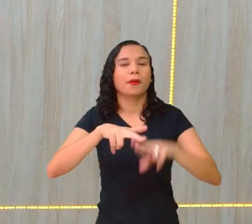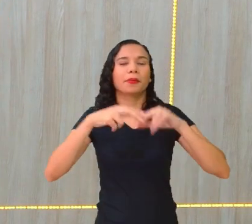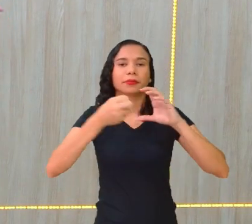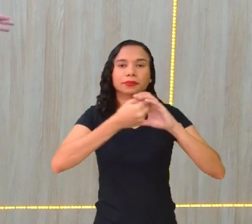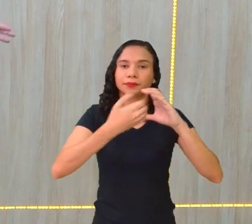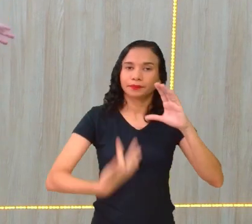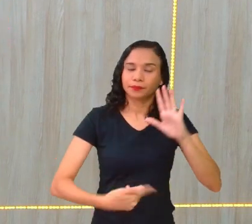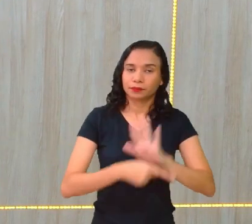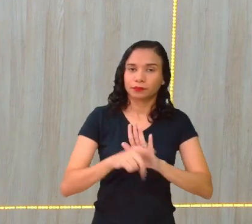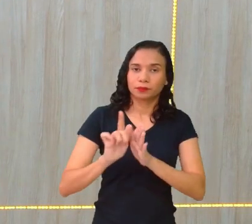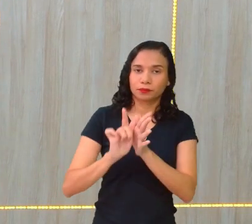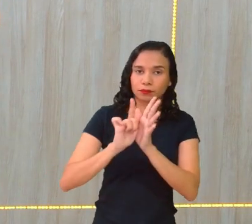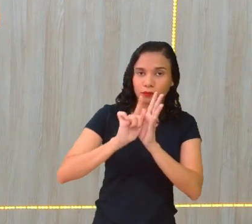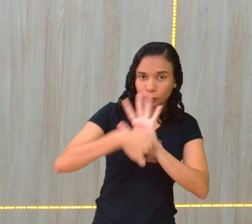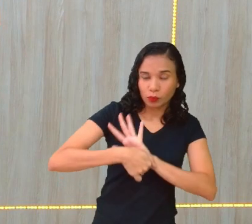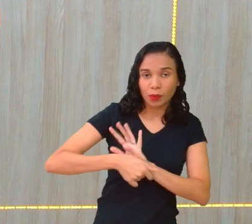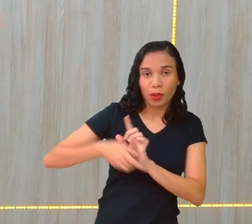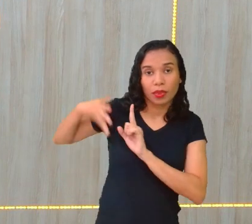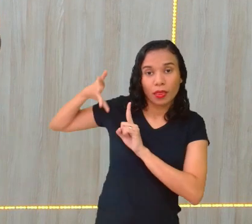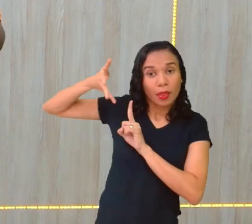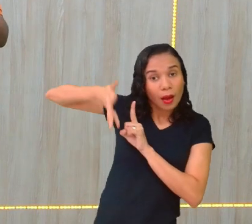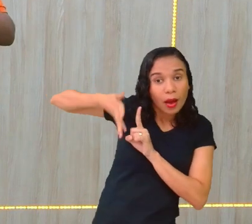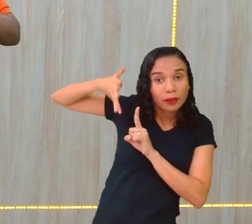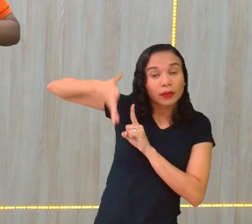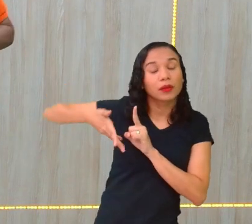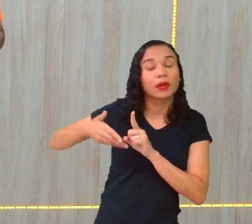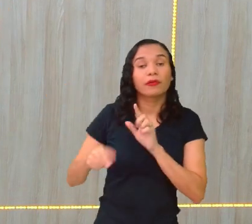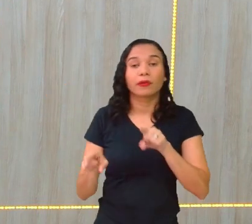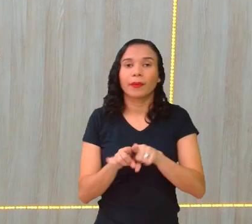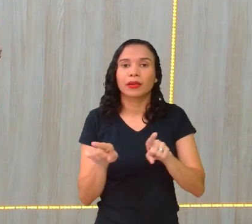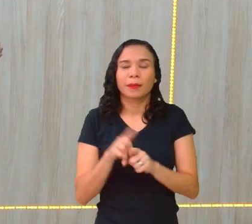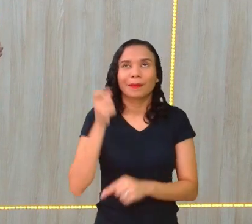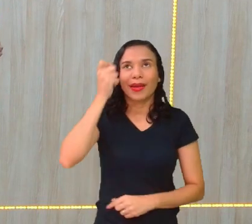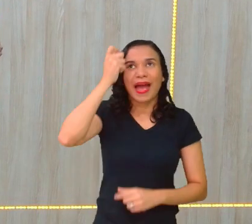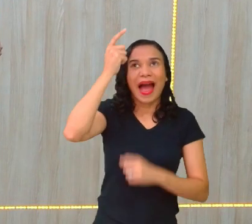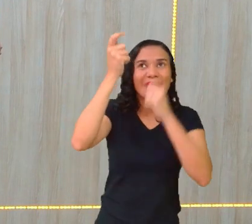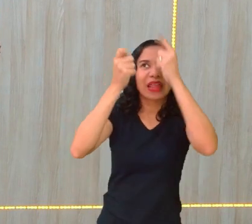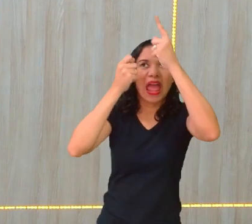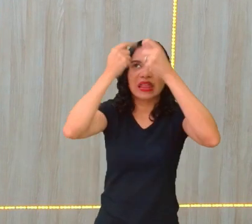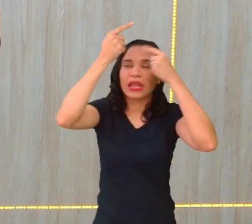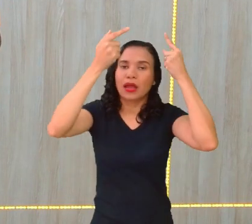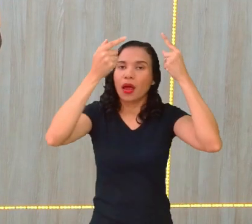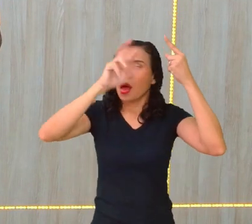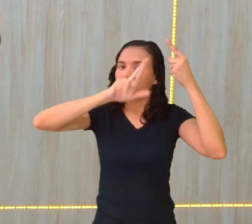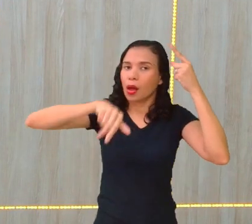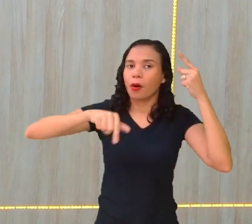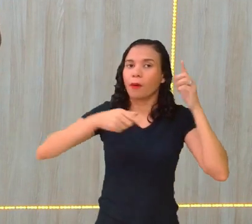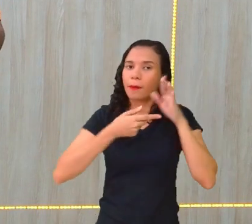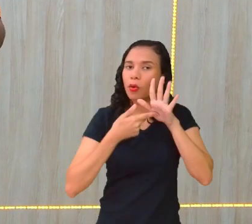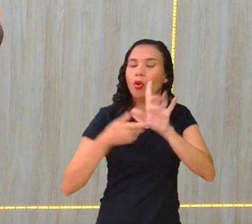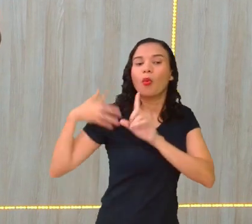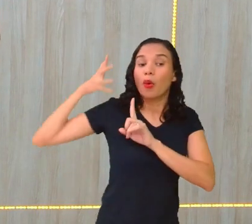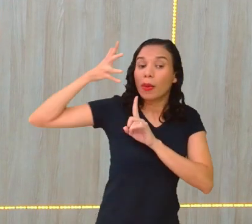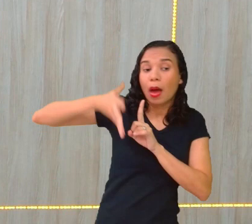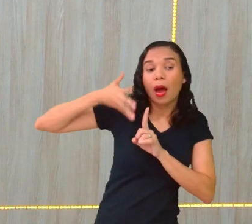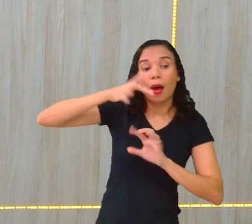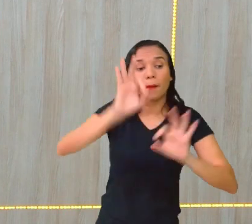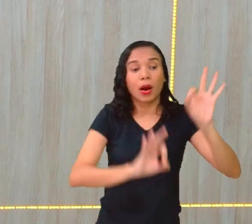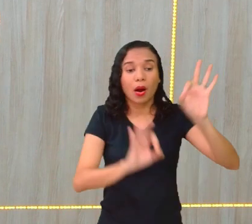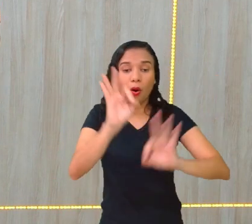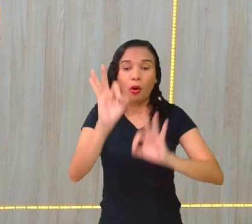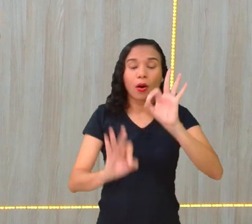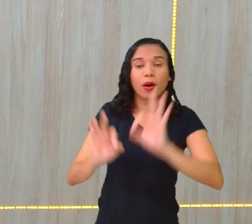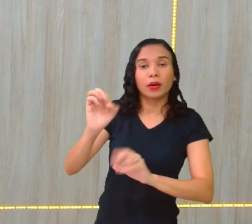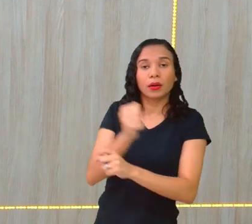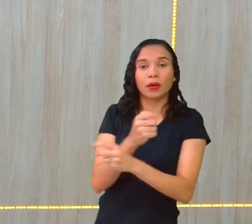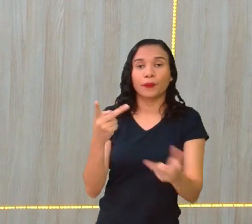do gênero narrativo, mas não apegada à inventividade da narração, e sim como uma forma de